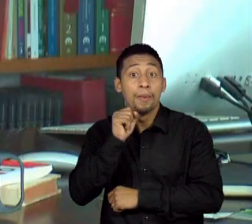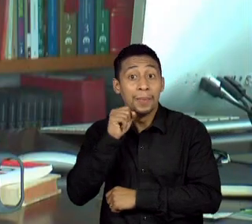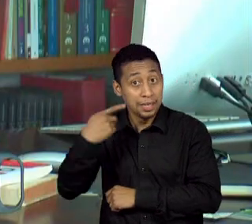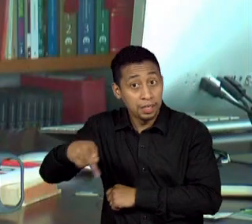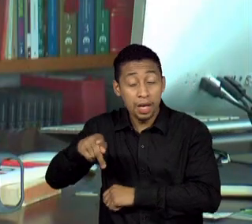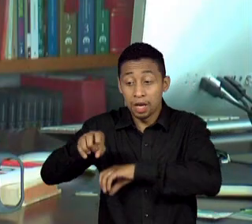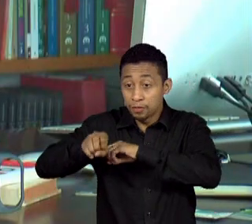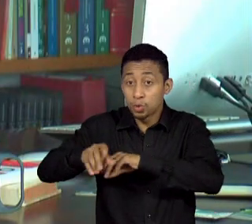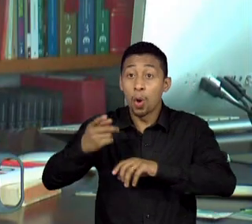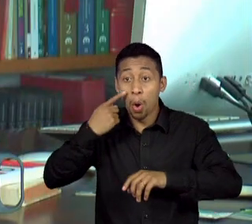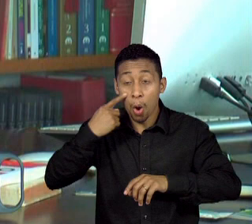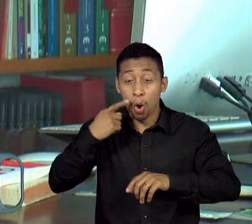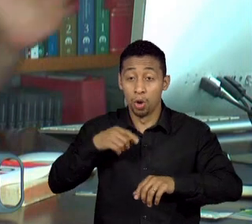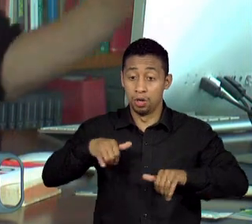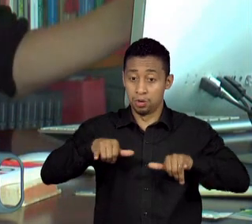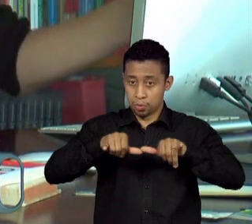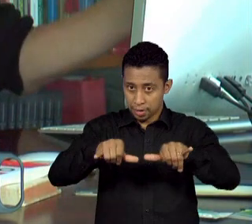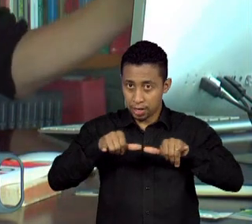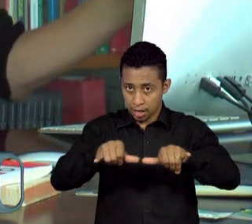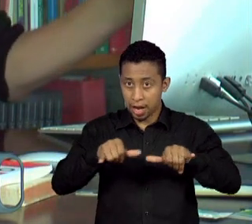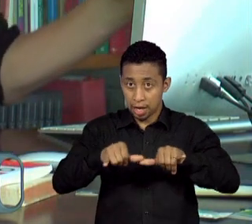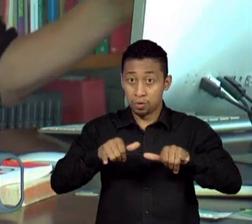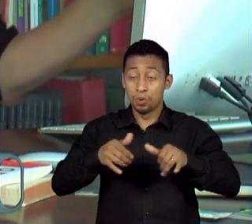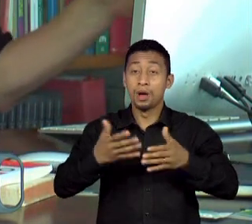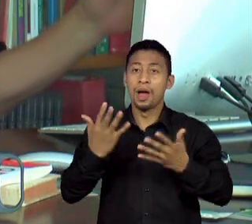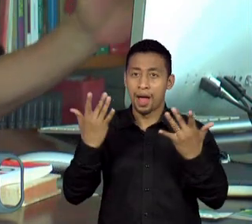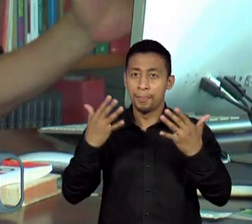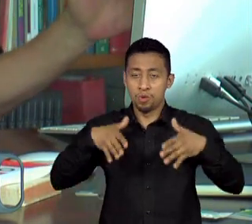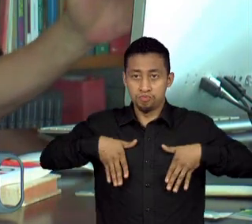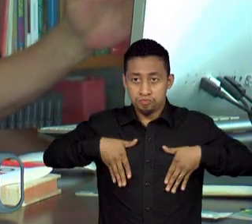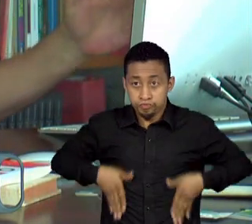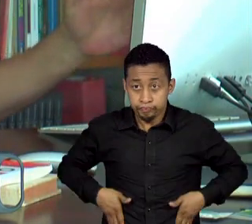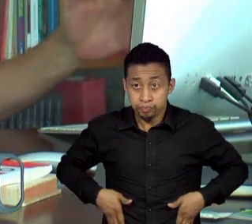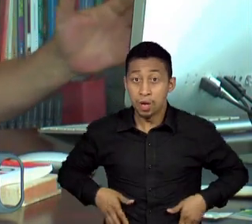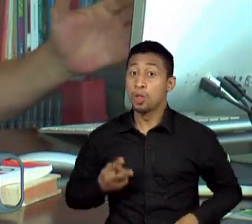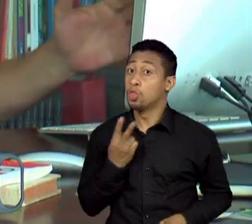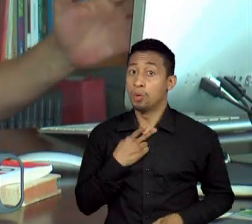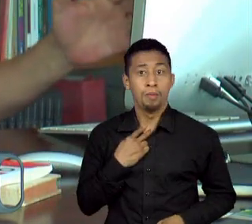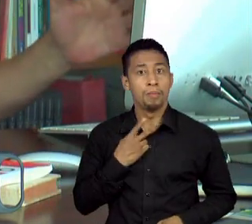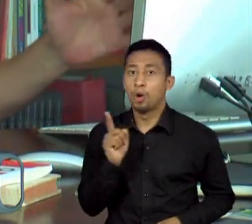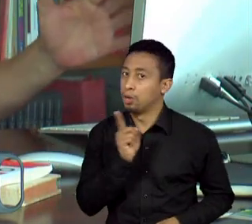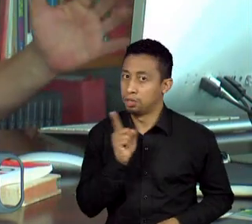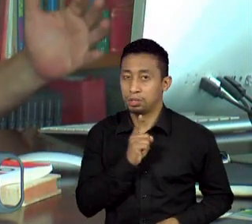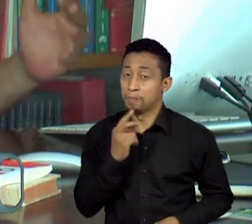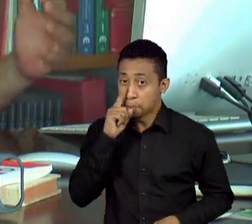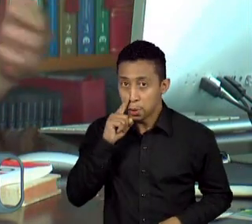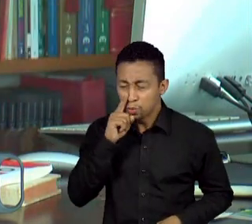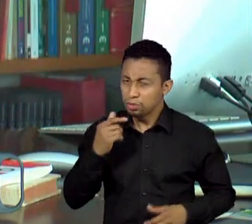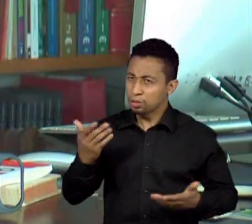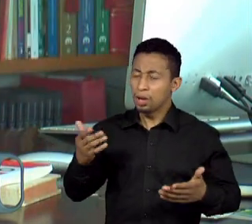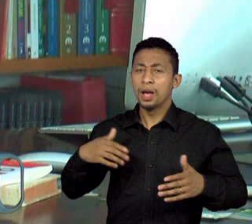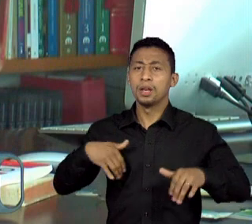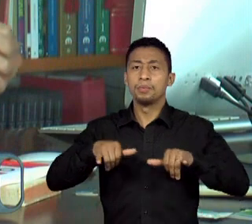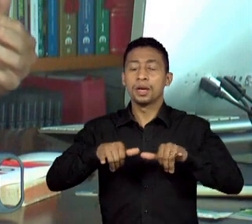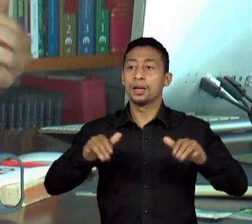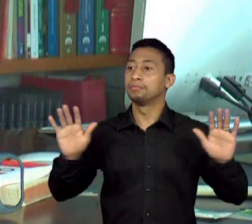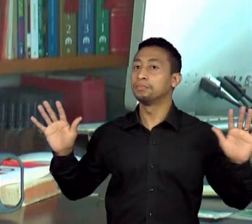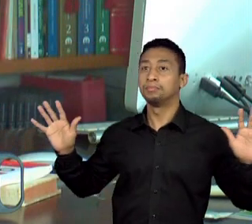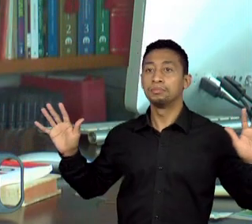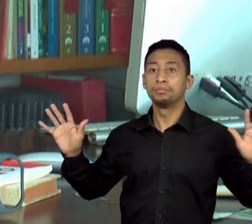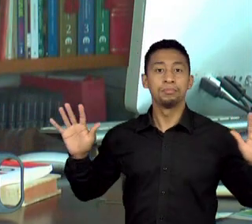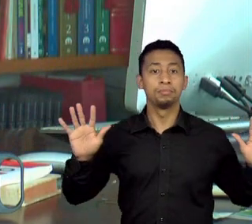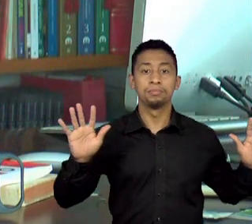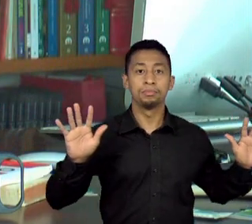nos bolsos no supermercado. Então ela andava de braços abertos no supermercado. Um menino que me contou que